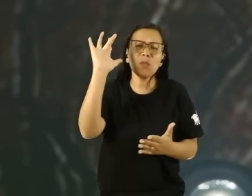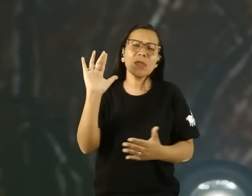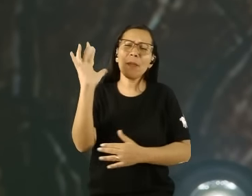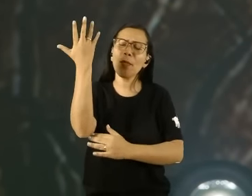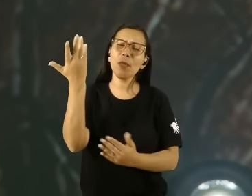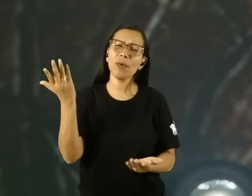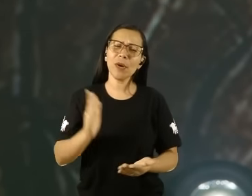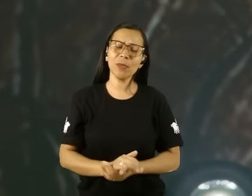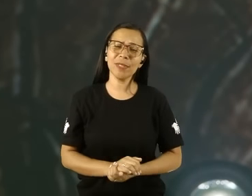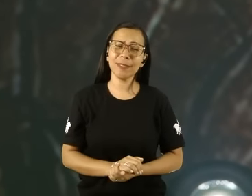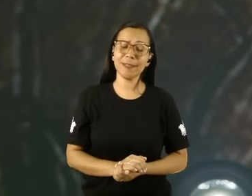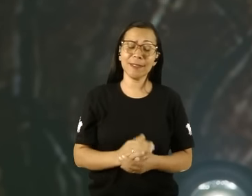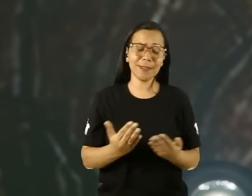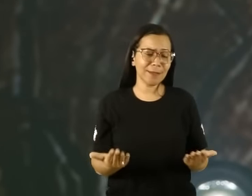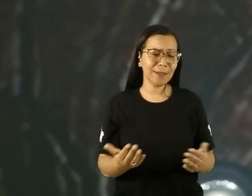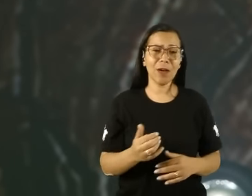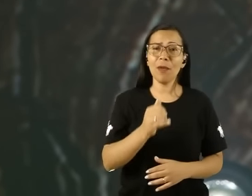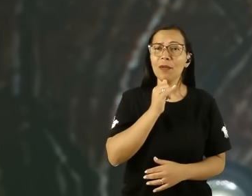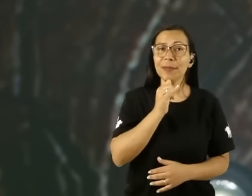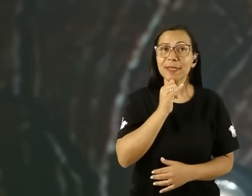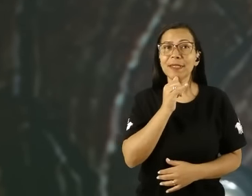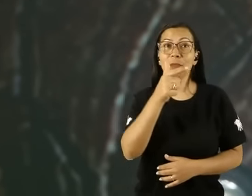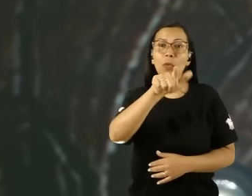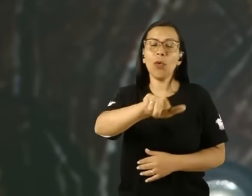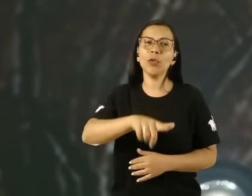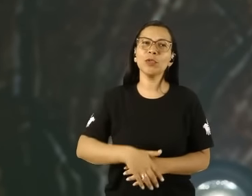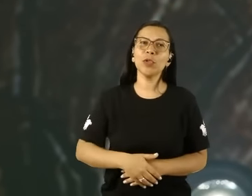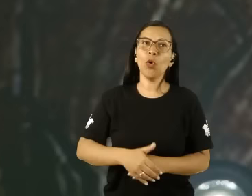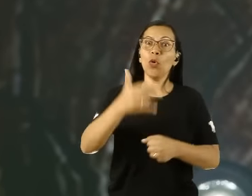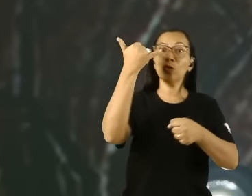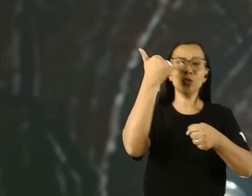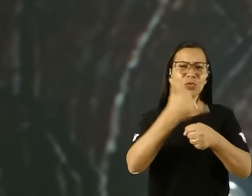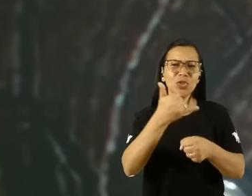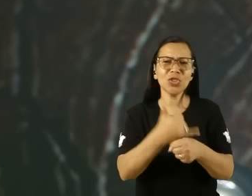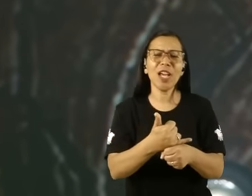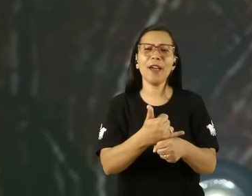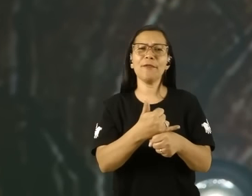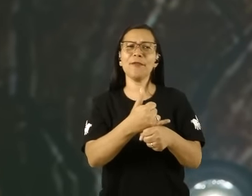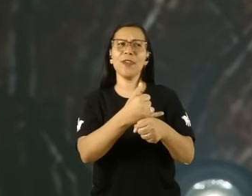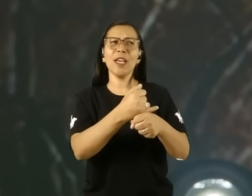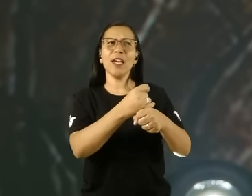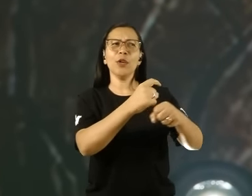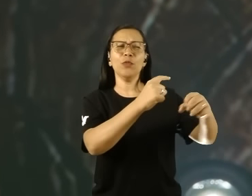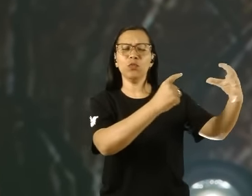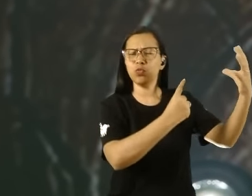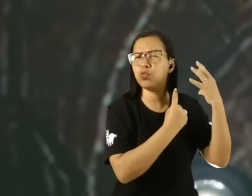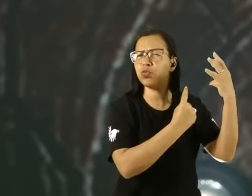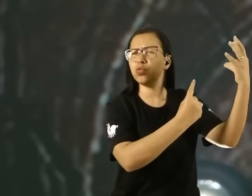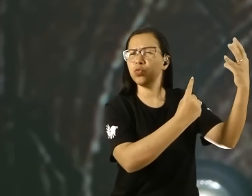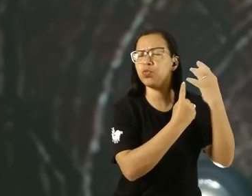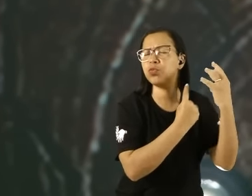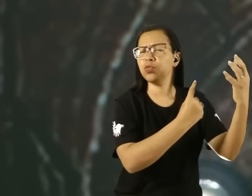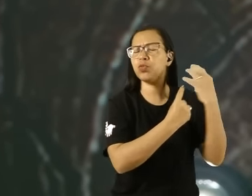Mas as pessoas continuam exigindo. O chefe continua pegando no seu pé. A família continua tendo problema. E a verdade é que, algumas vezes, você tem